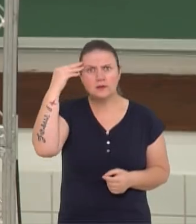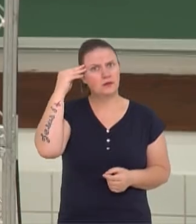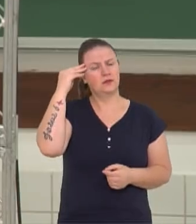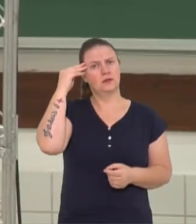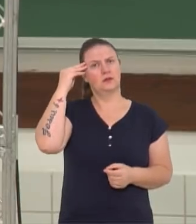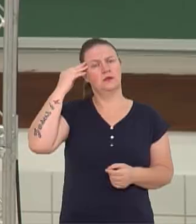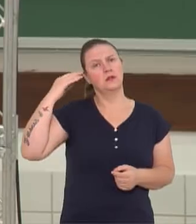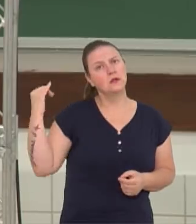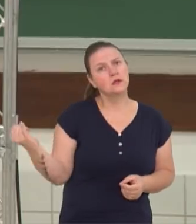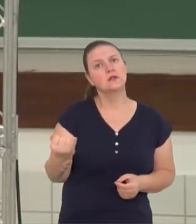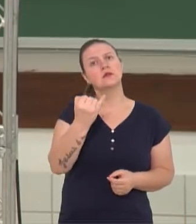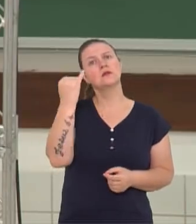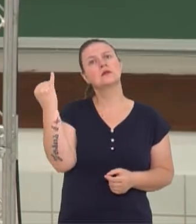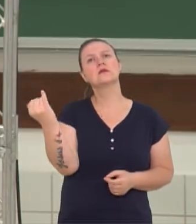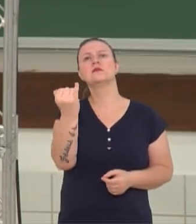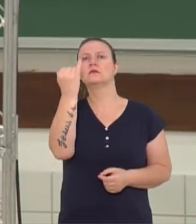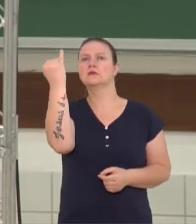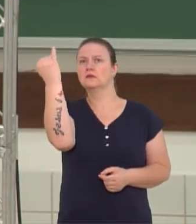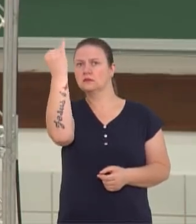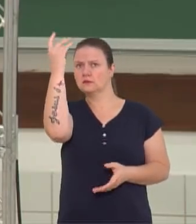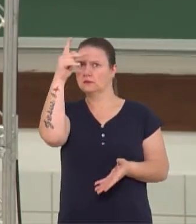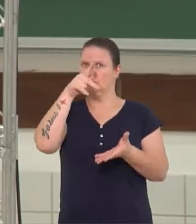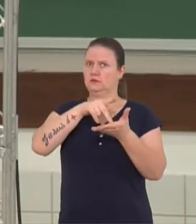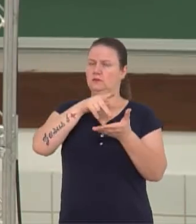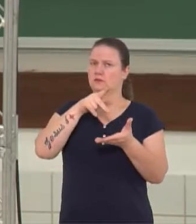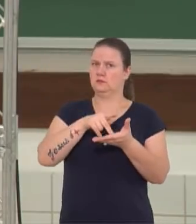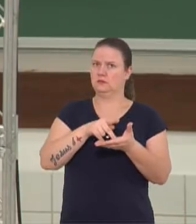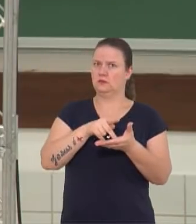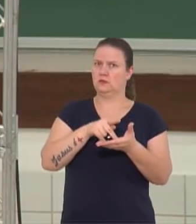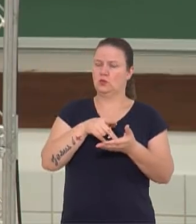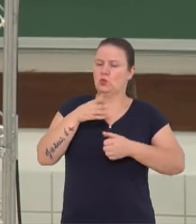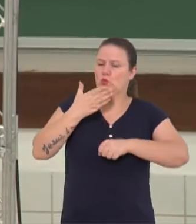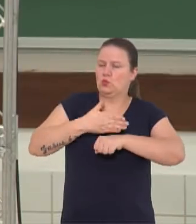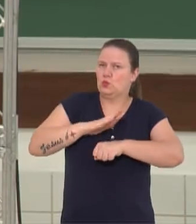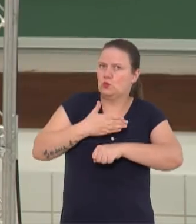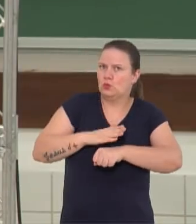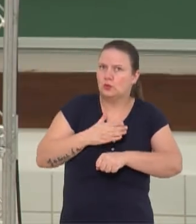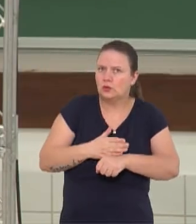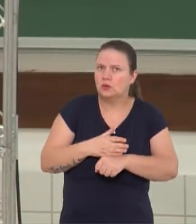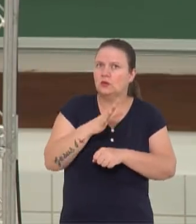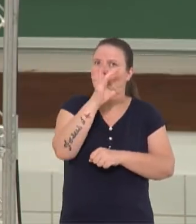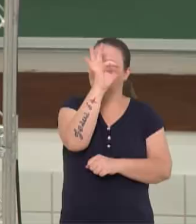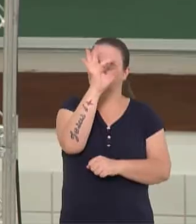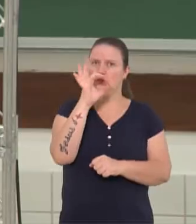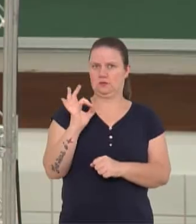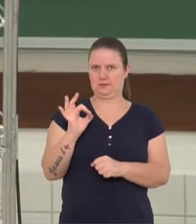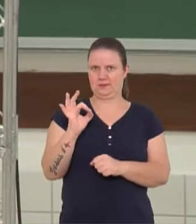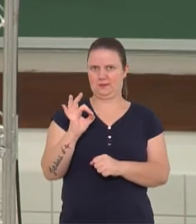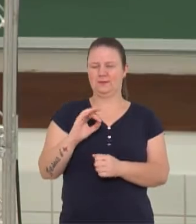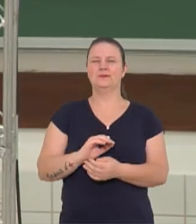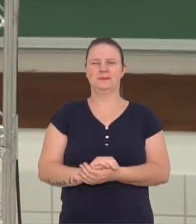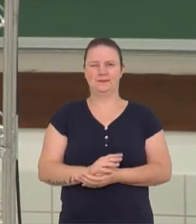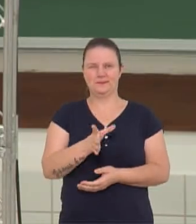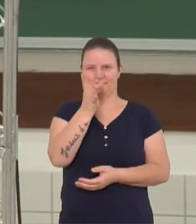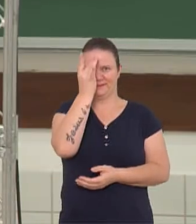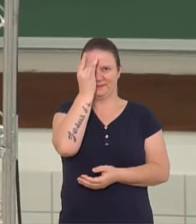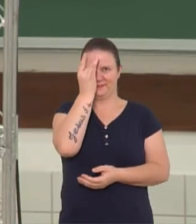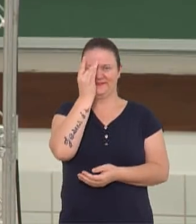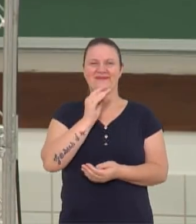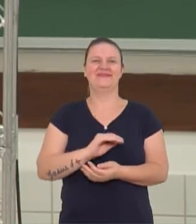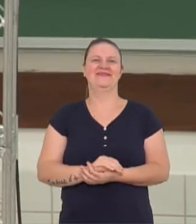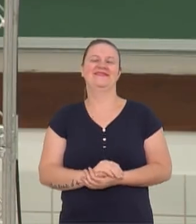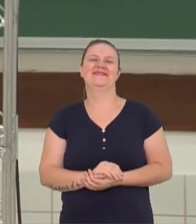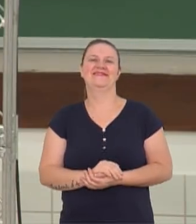é bem importante pra gente quando a gente for trabalhar porcentagem. Guardem isso,